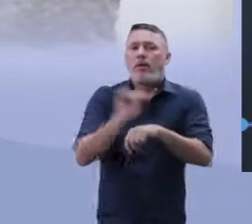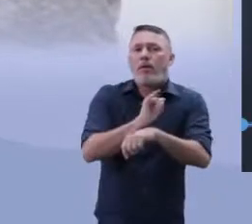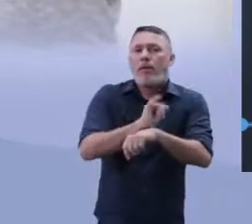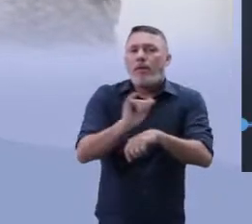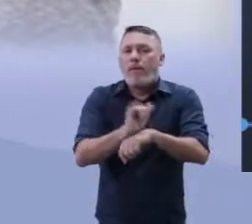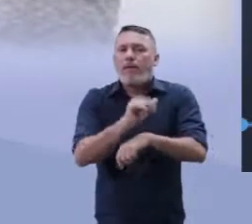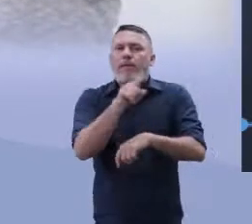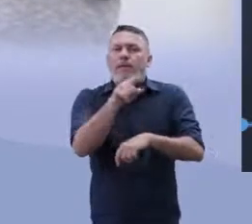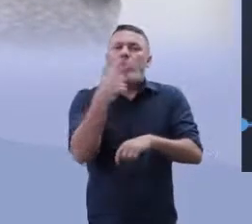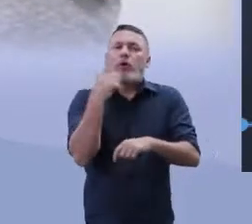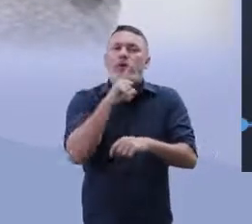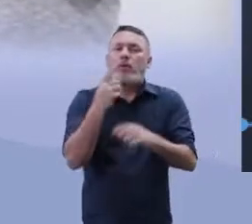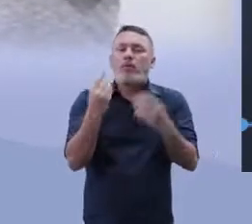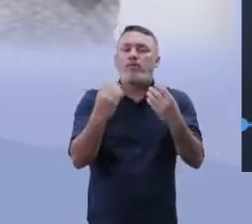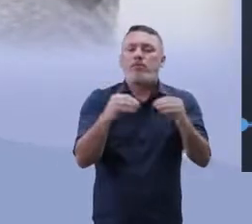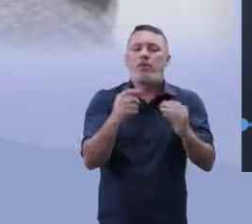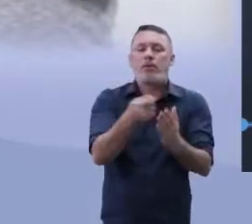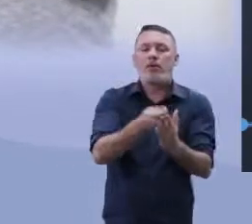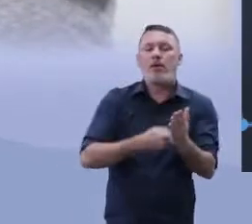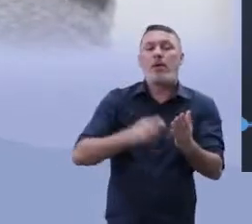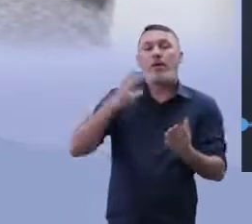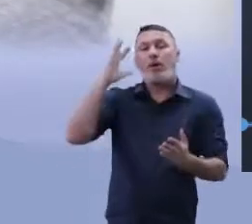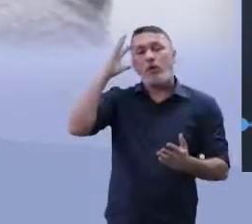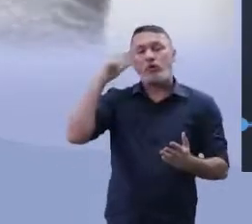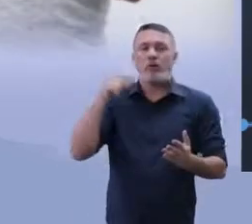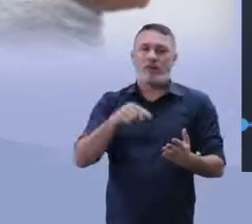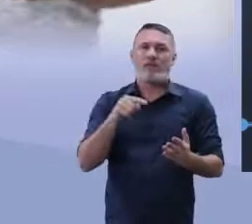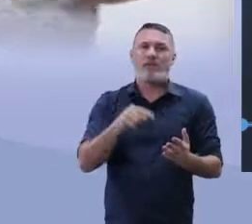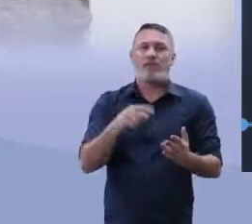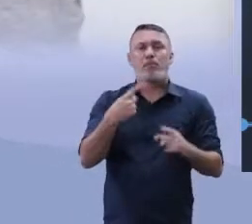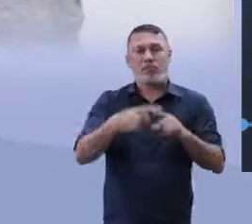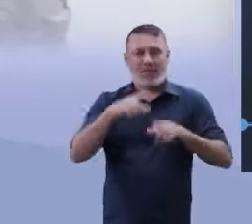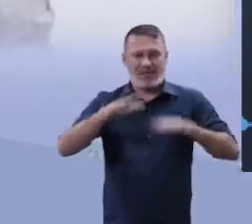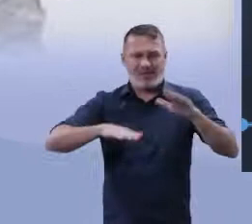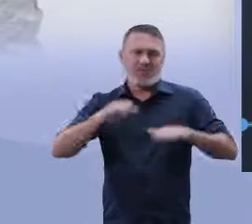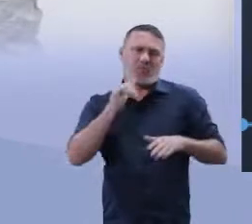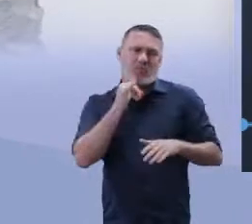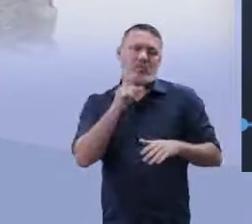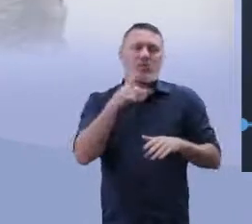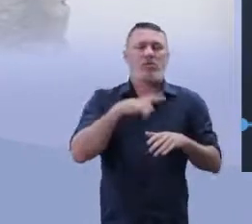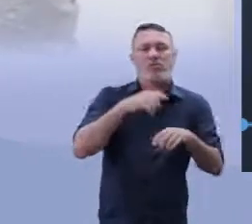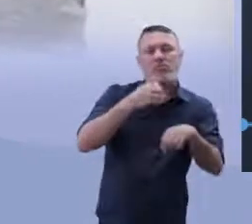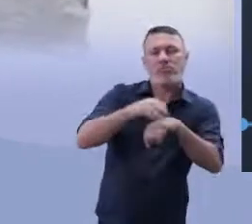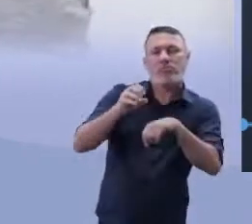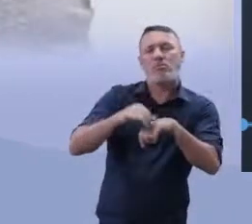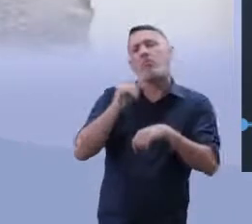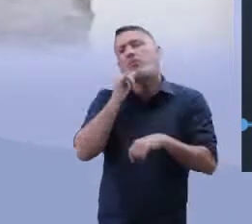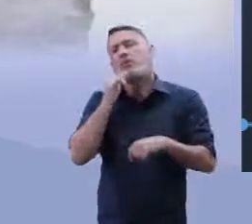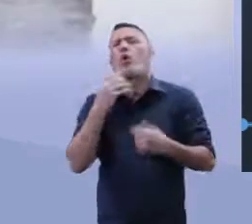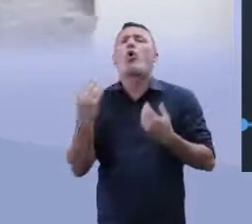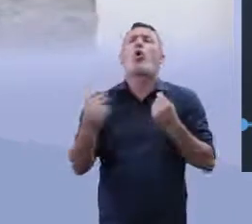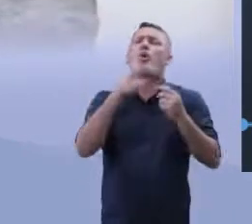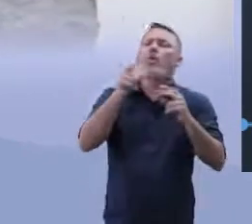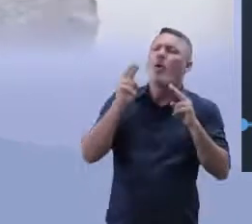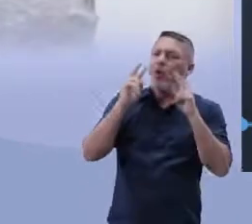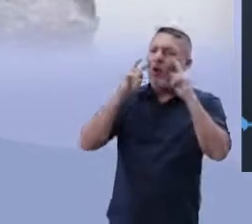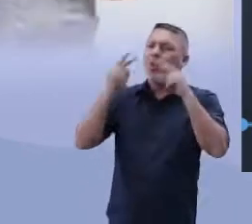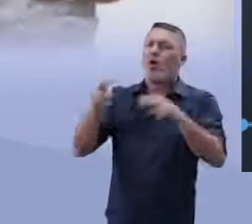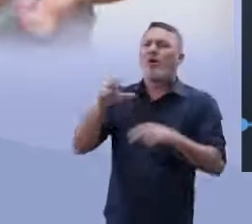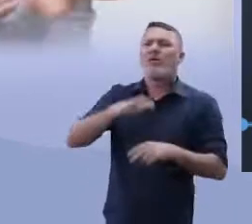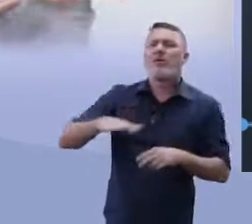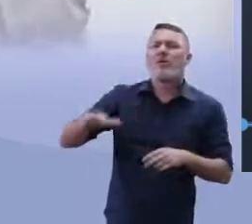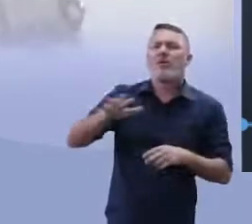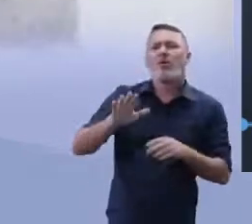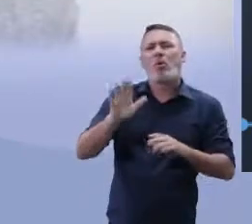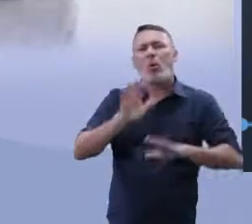para resolver a redação. Porque às vezes a gente vai falar sobre a questão de olhar para eles, de